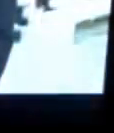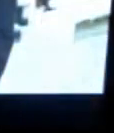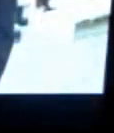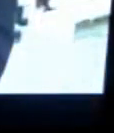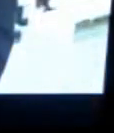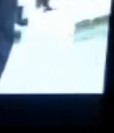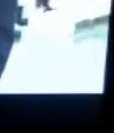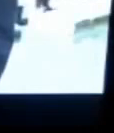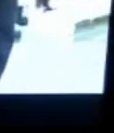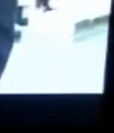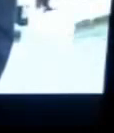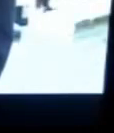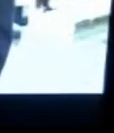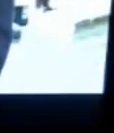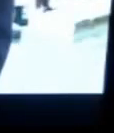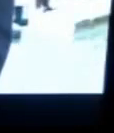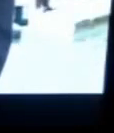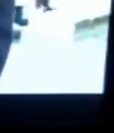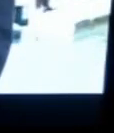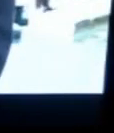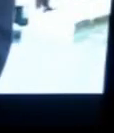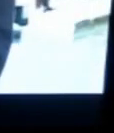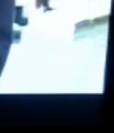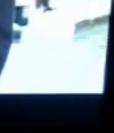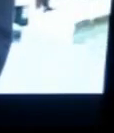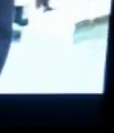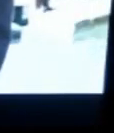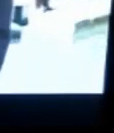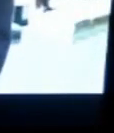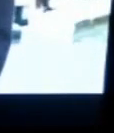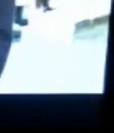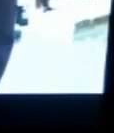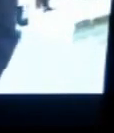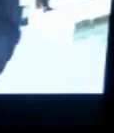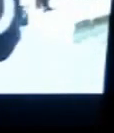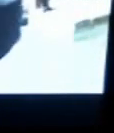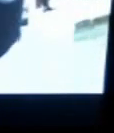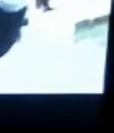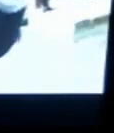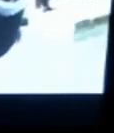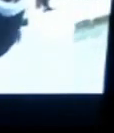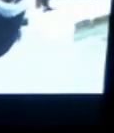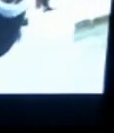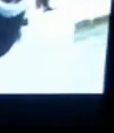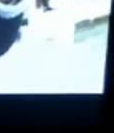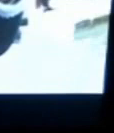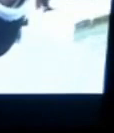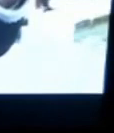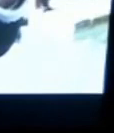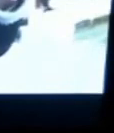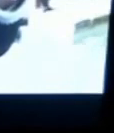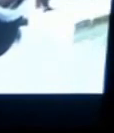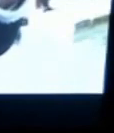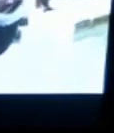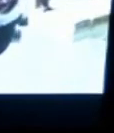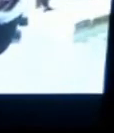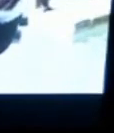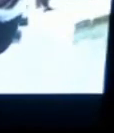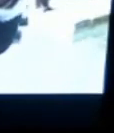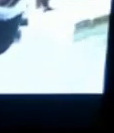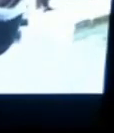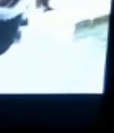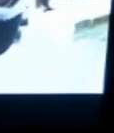Hoje ela pode ser pouco utilizada, uma vez que nós também não indicamos para as pessoas utilizarem. Por